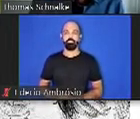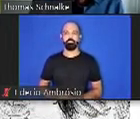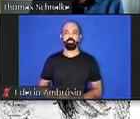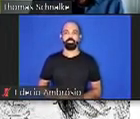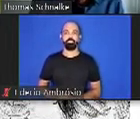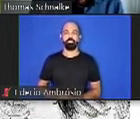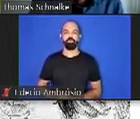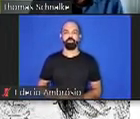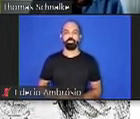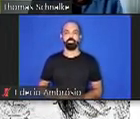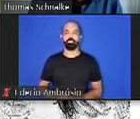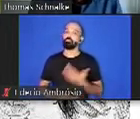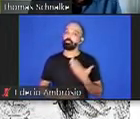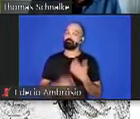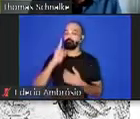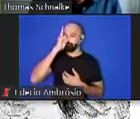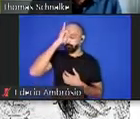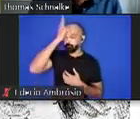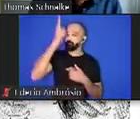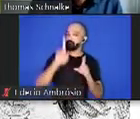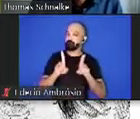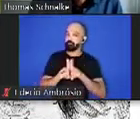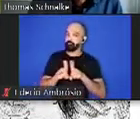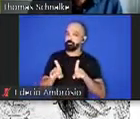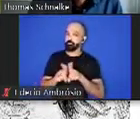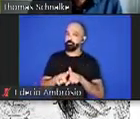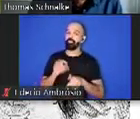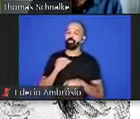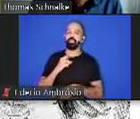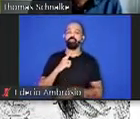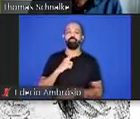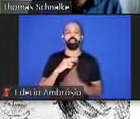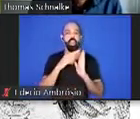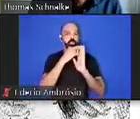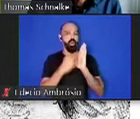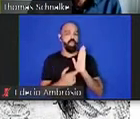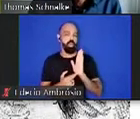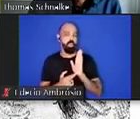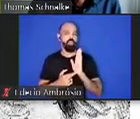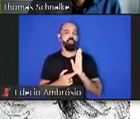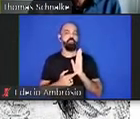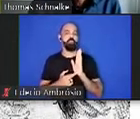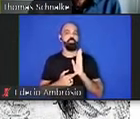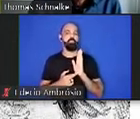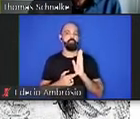E ele inventou também um forte princípio que